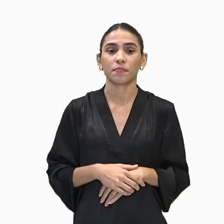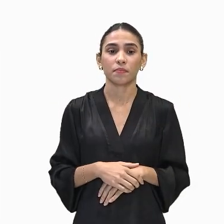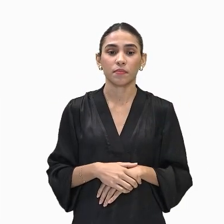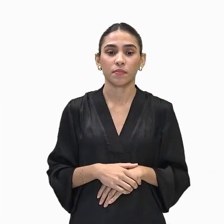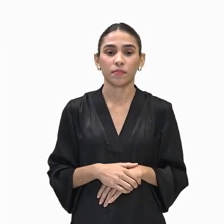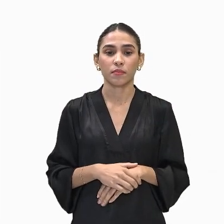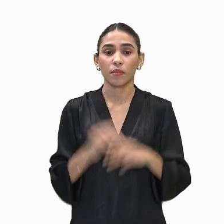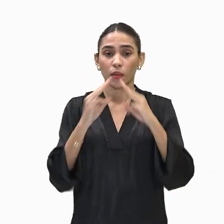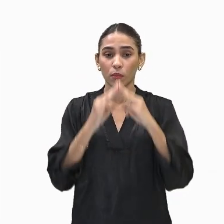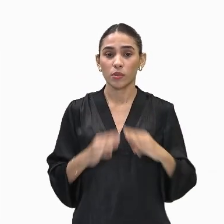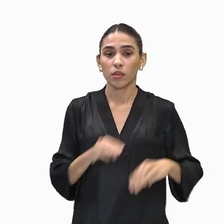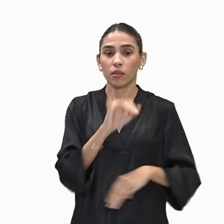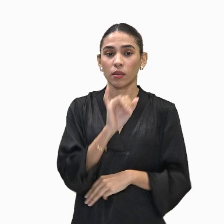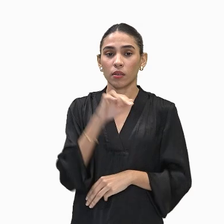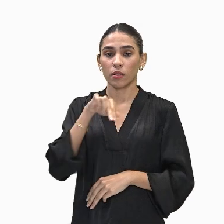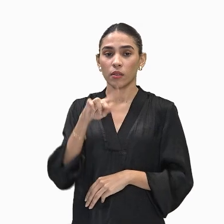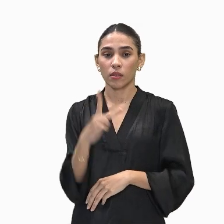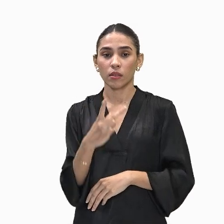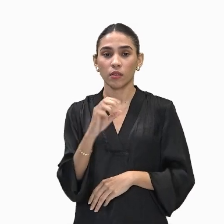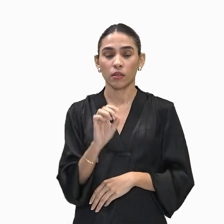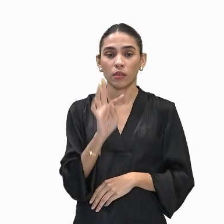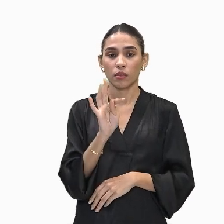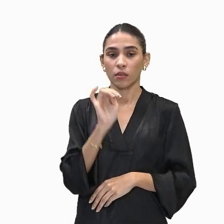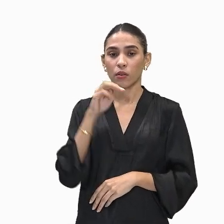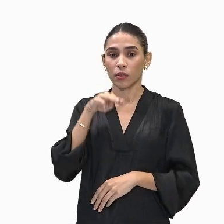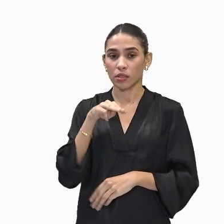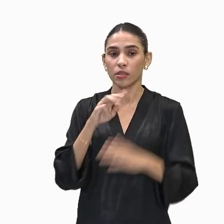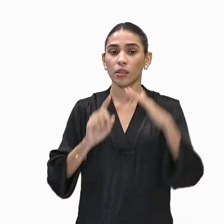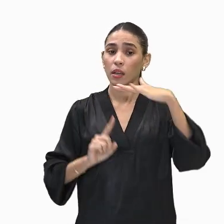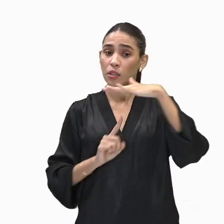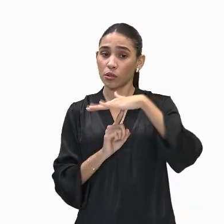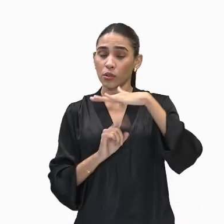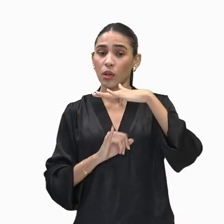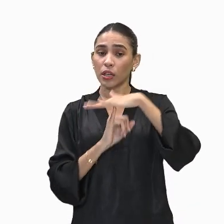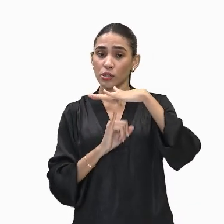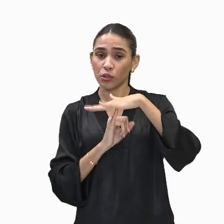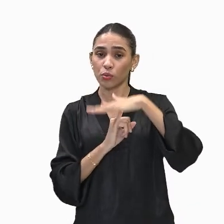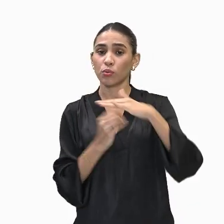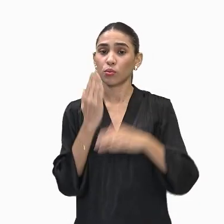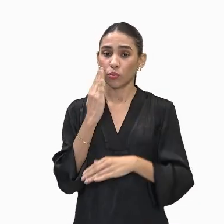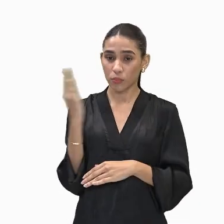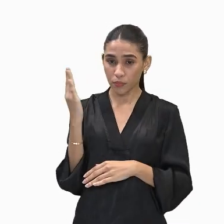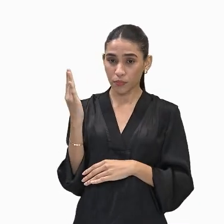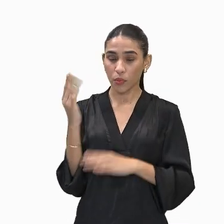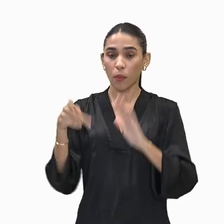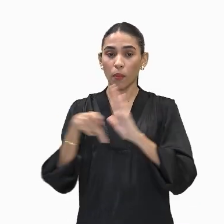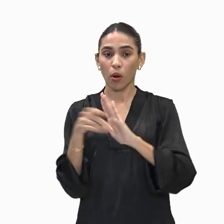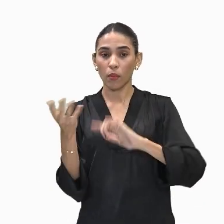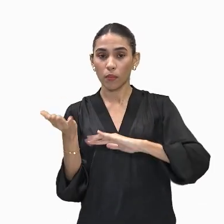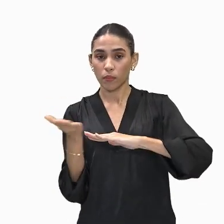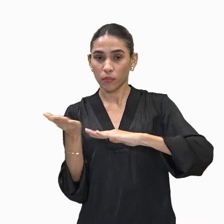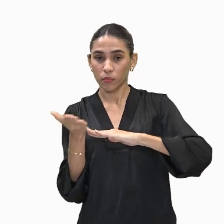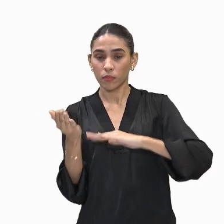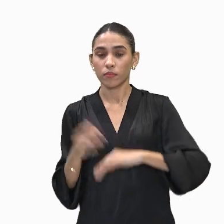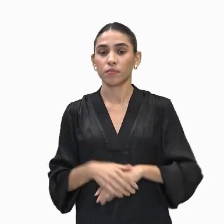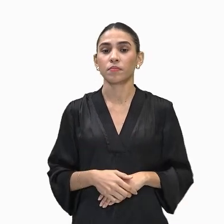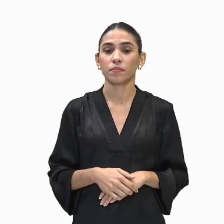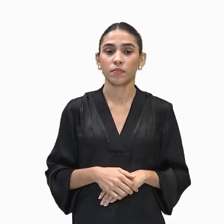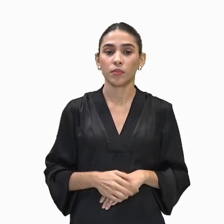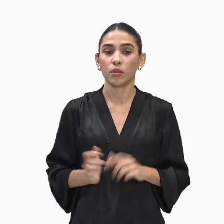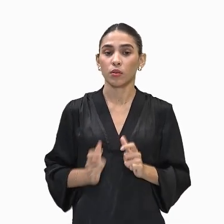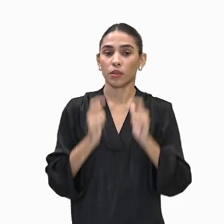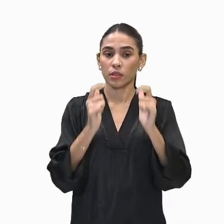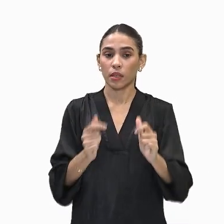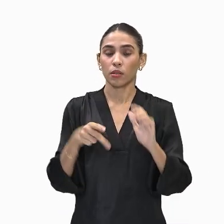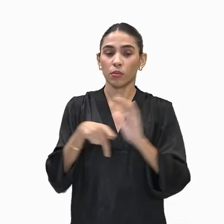o Museu do Inhotim. O Instituto Inhotim é um museu de arte contemporânea e jardim botânico, que ele